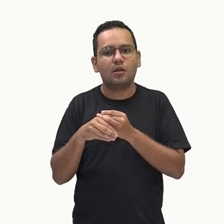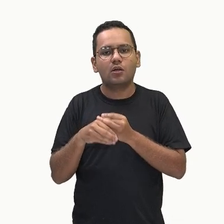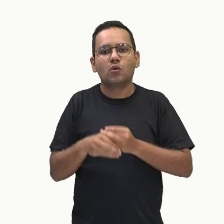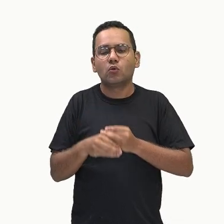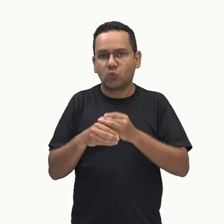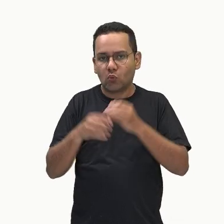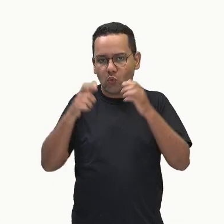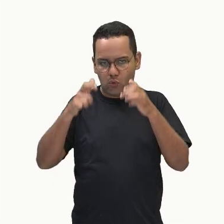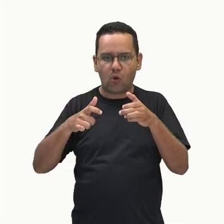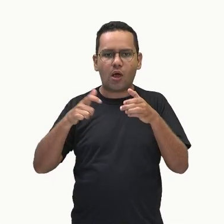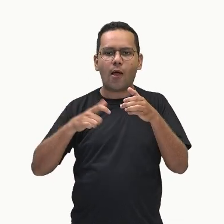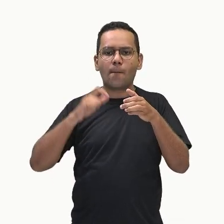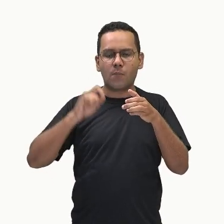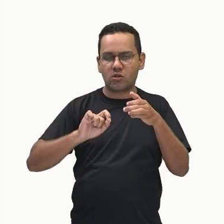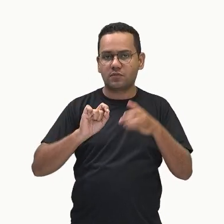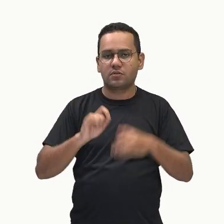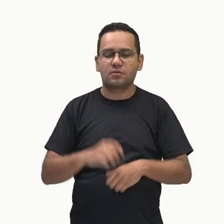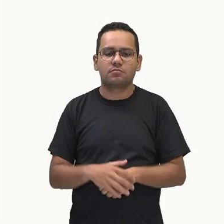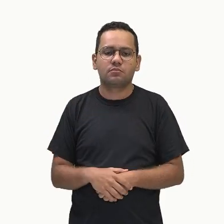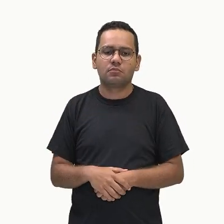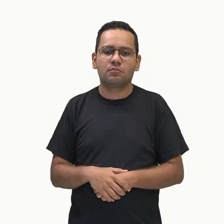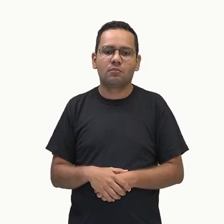determinado espaço. É a medida da